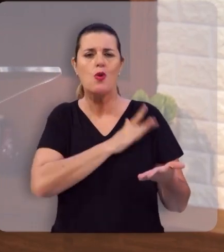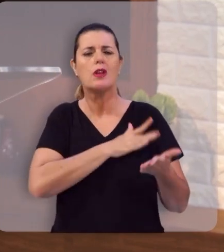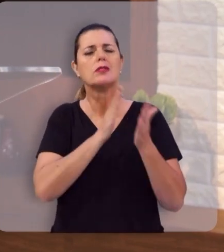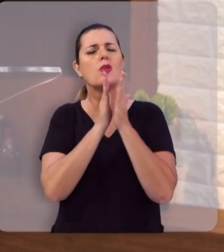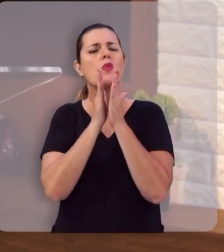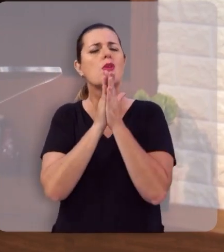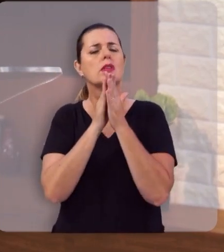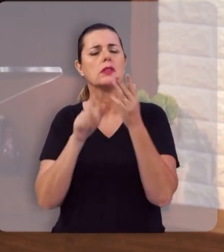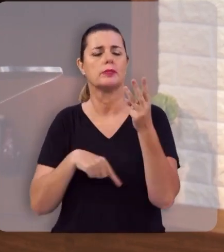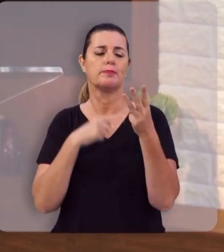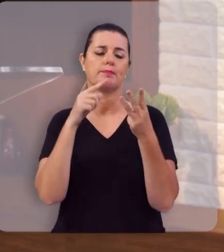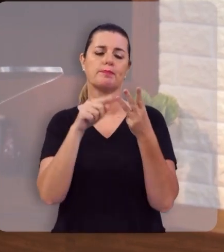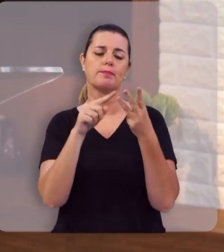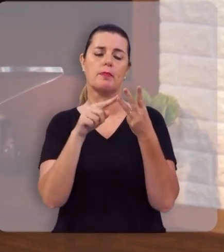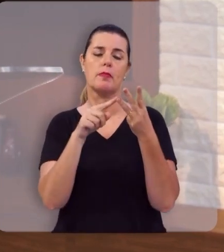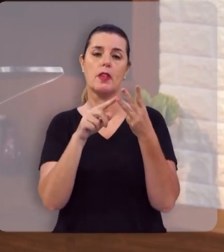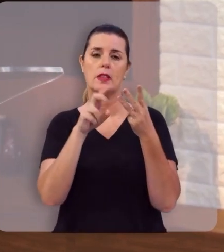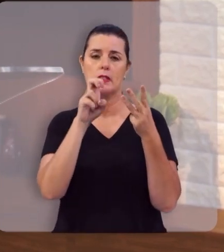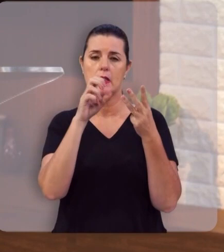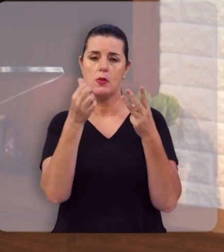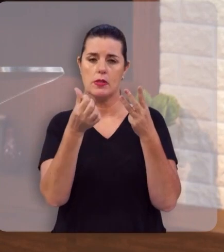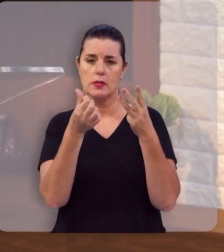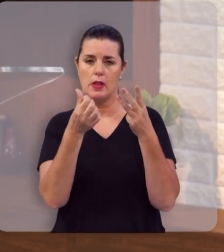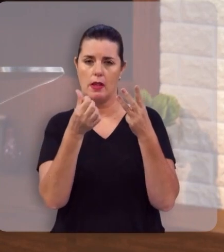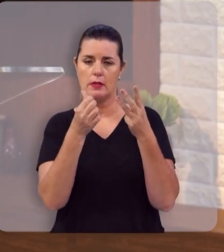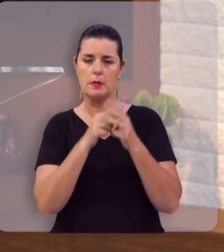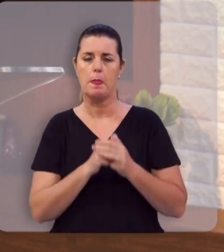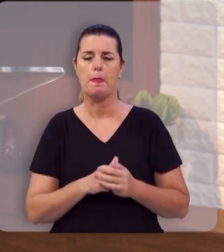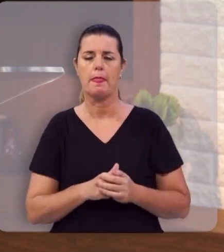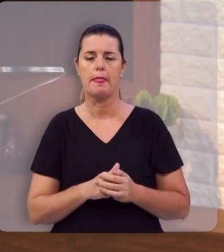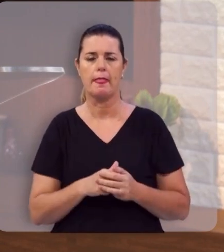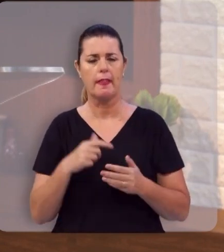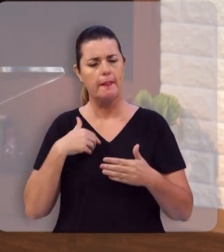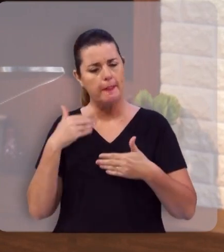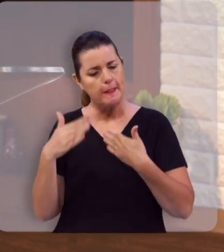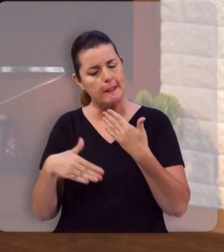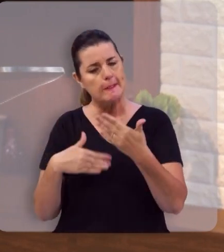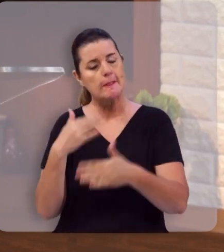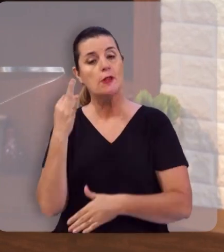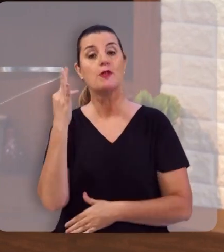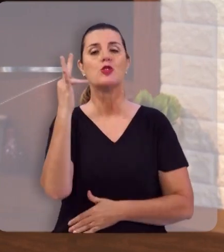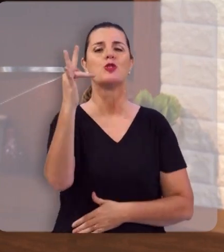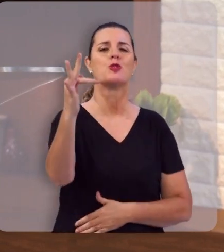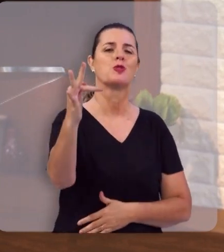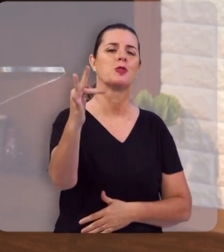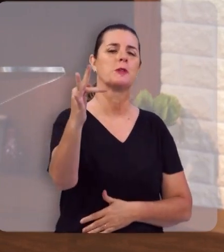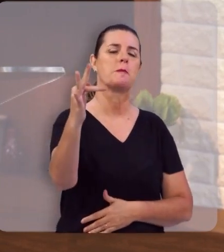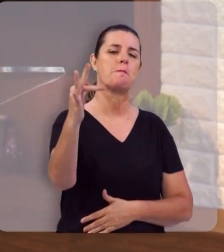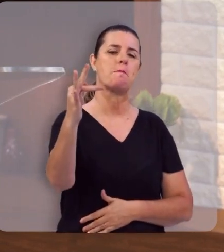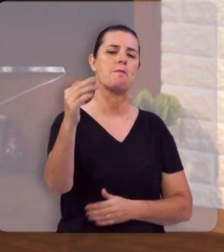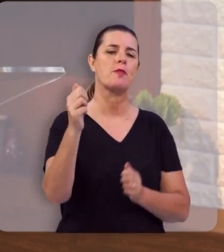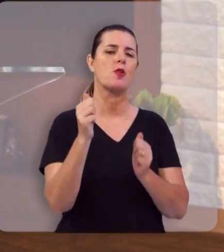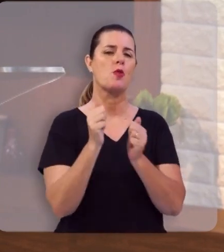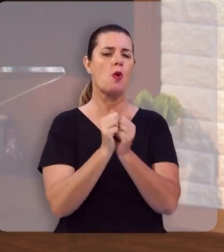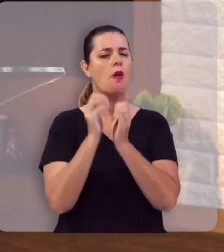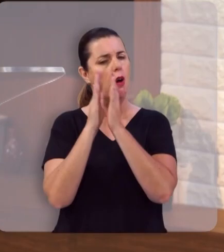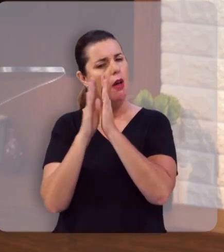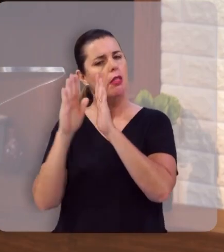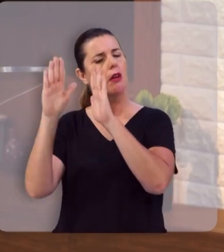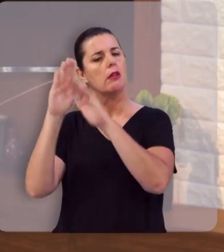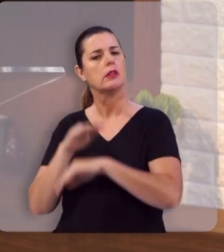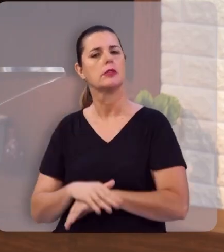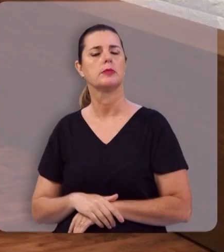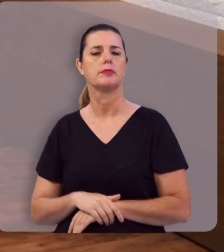oração. E nos versos 5 e 6, ele está caminhando para o futuro com devoção.